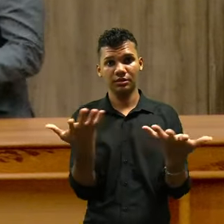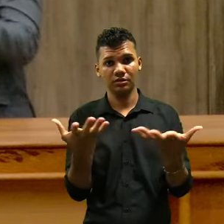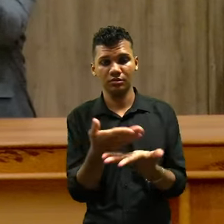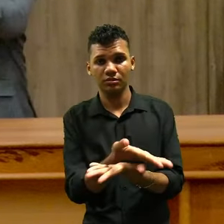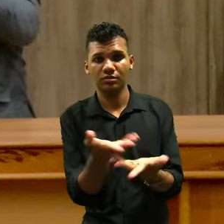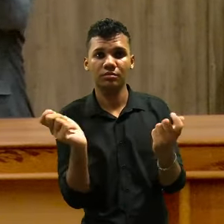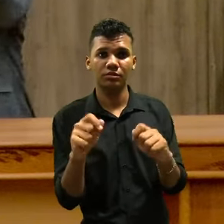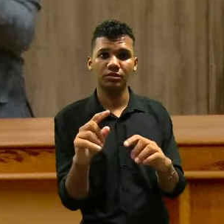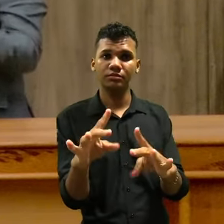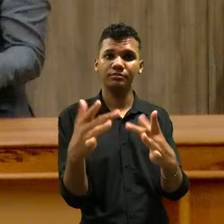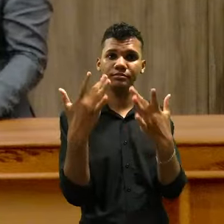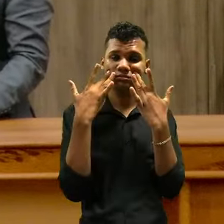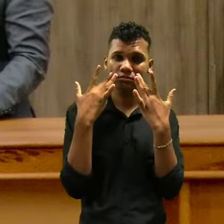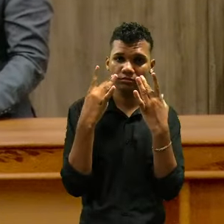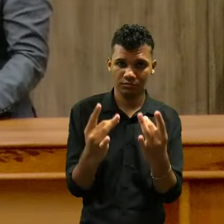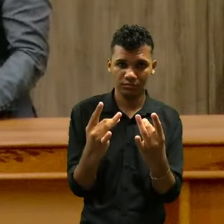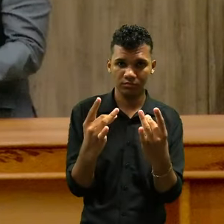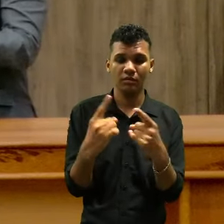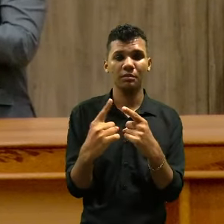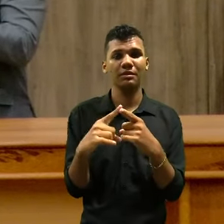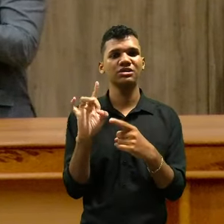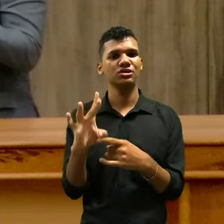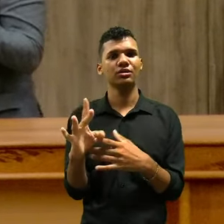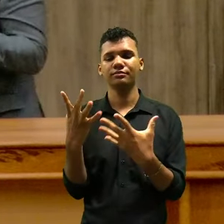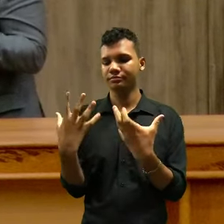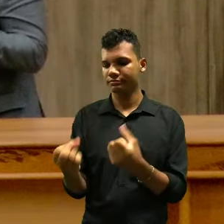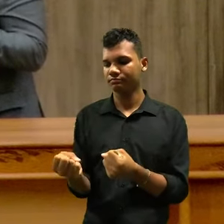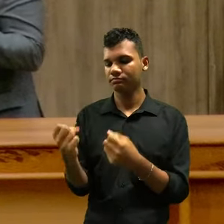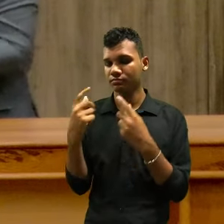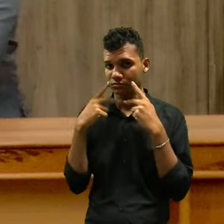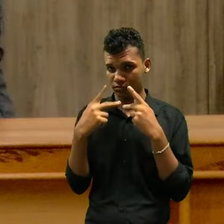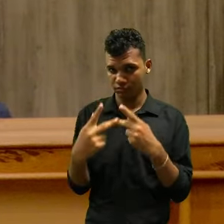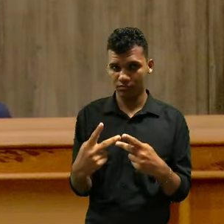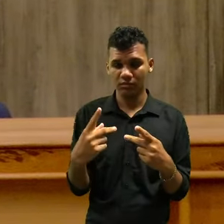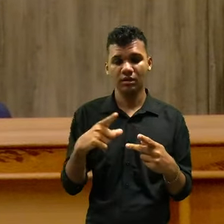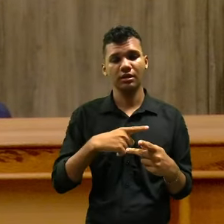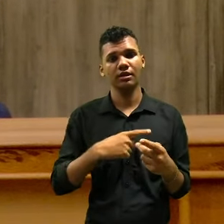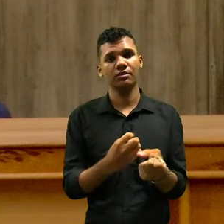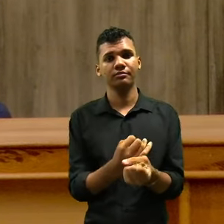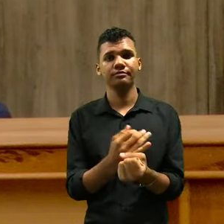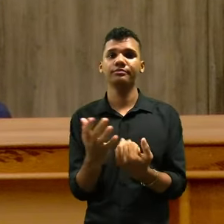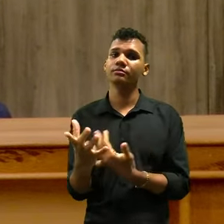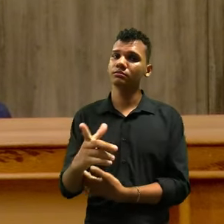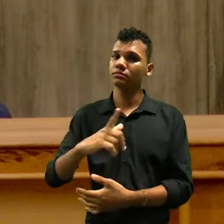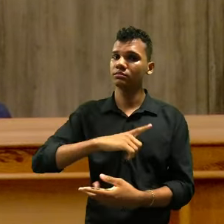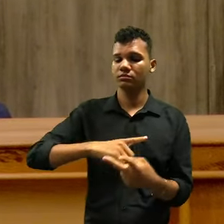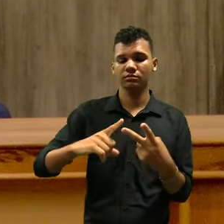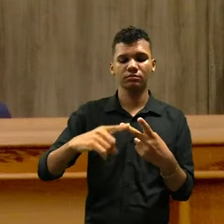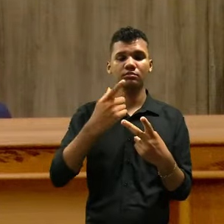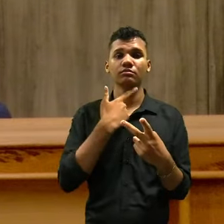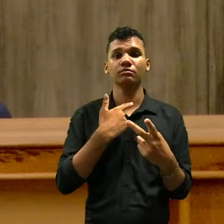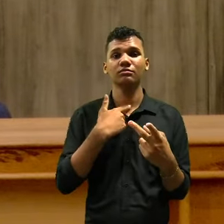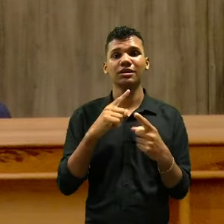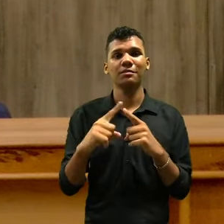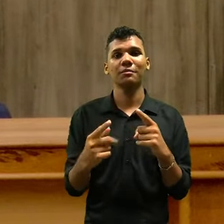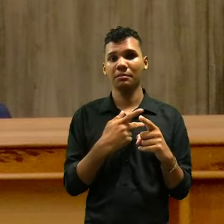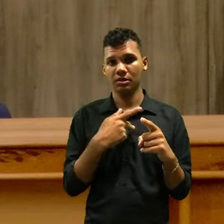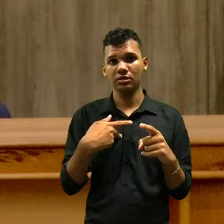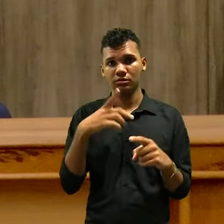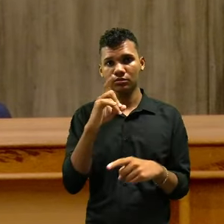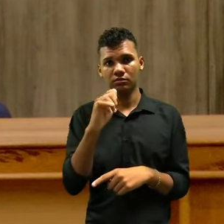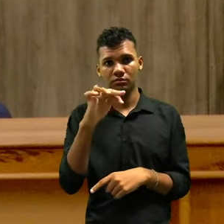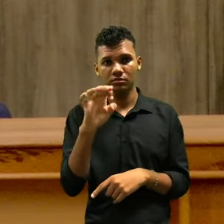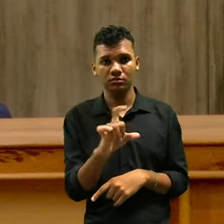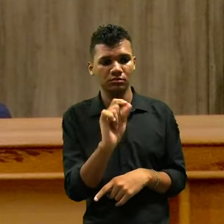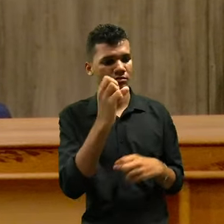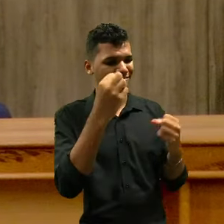ele ele só recebe a palavra ele tem emoção ele tem vontade mas o pastor Daniel falou aqui agorinha ele